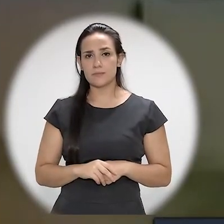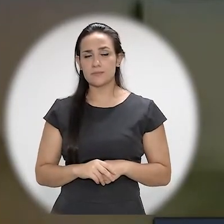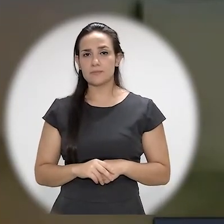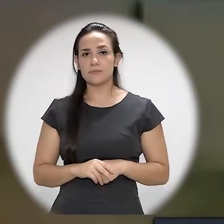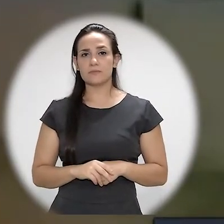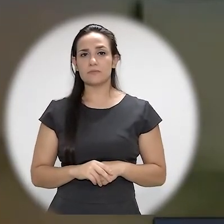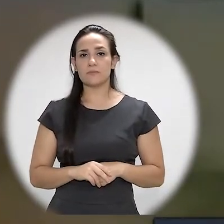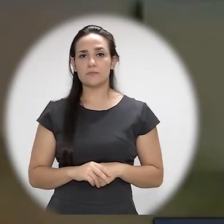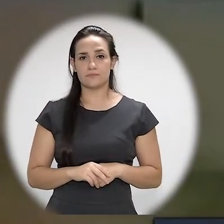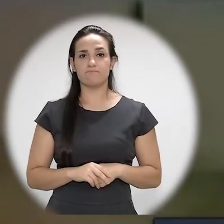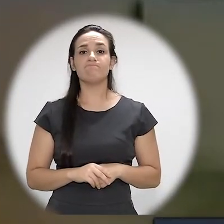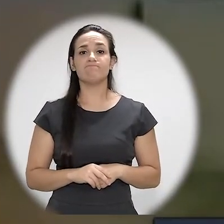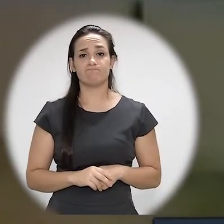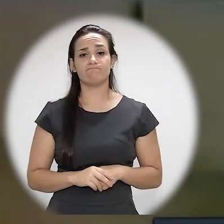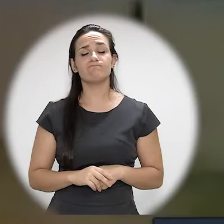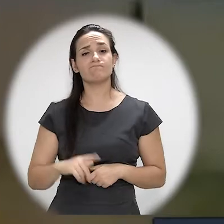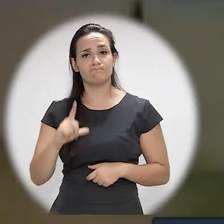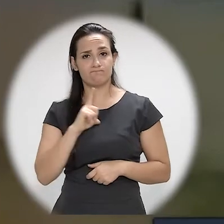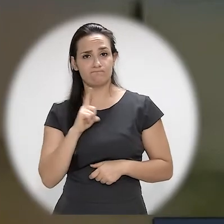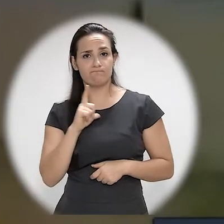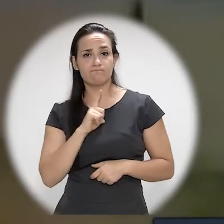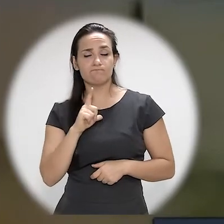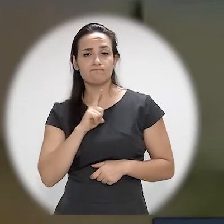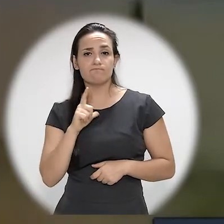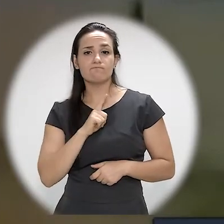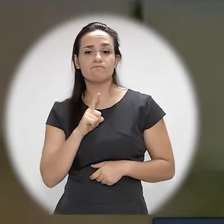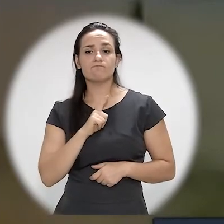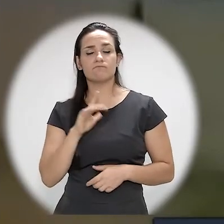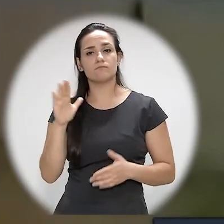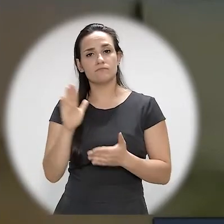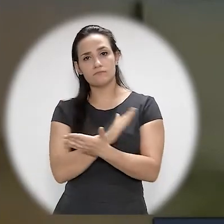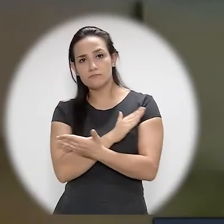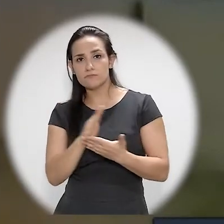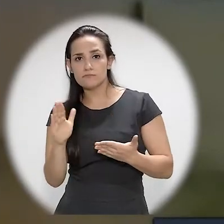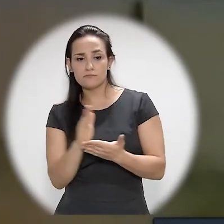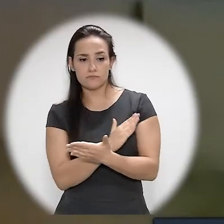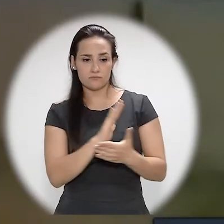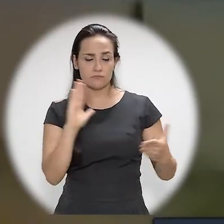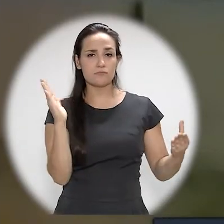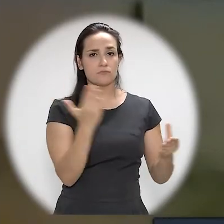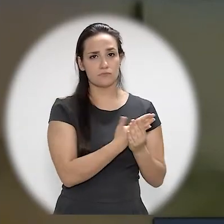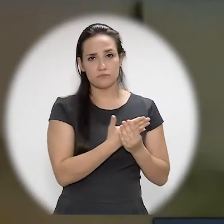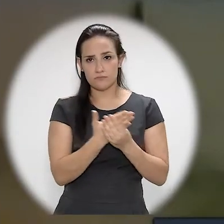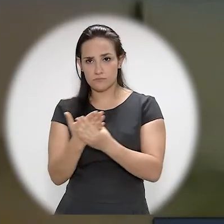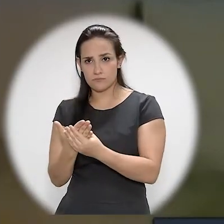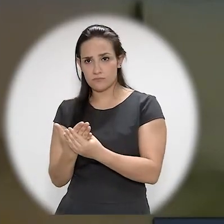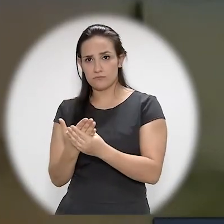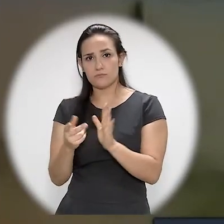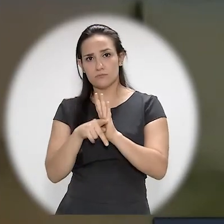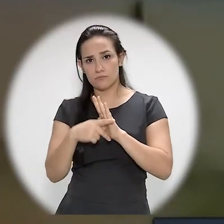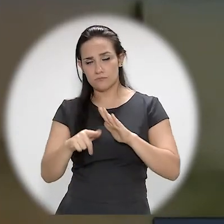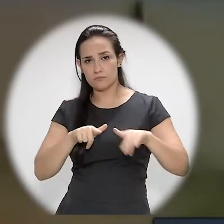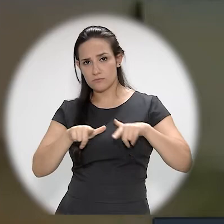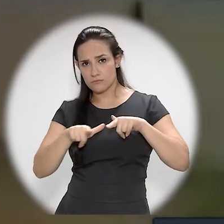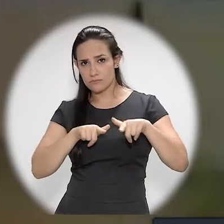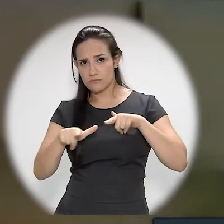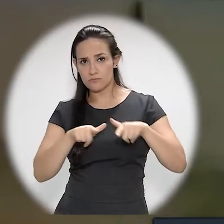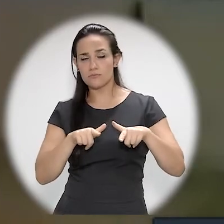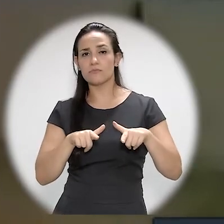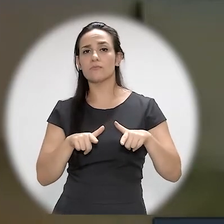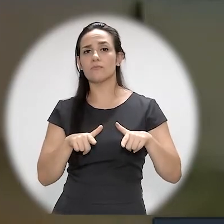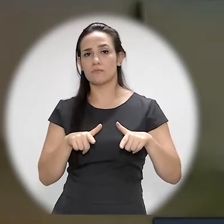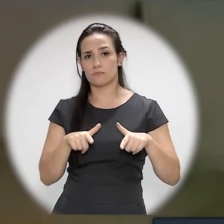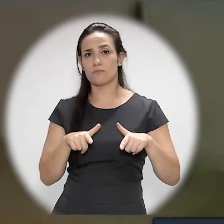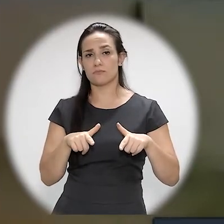Tanto nas ações que já vem julgando, né? Muitas ações discutindo temas específicos